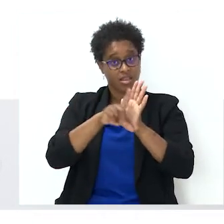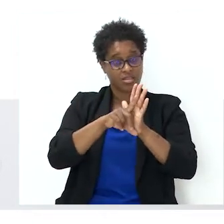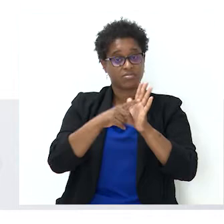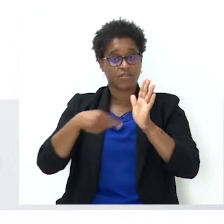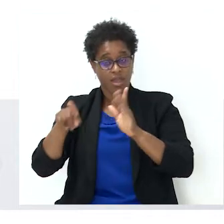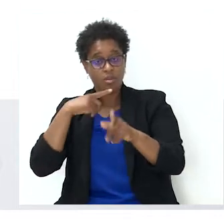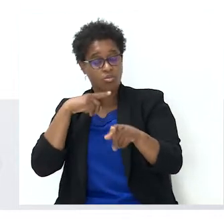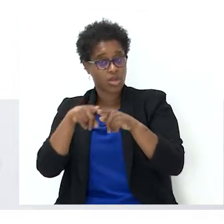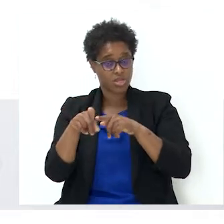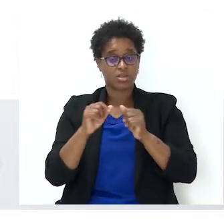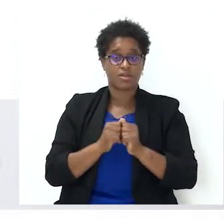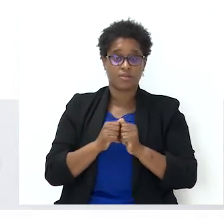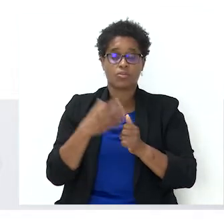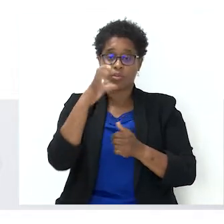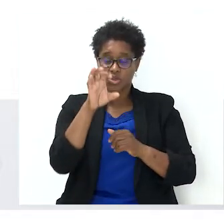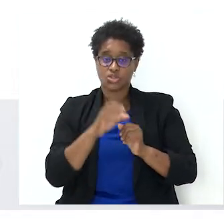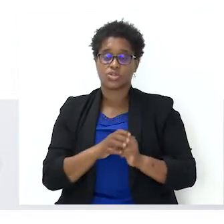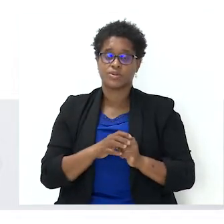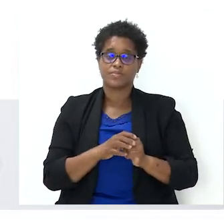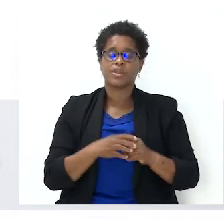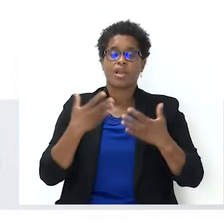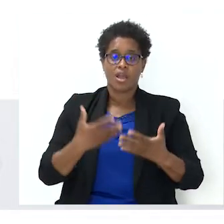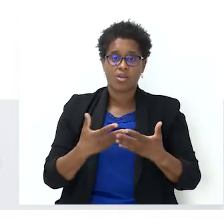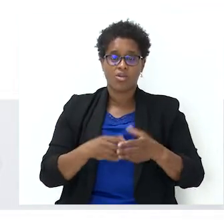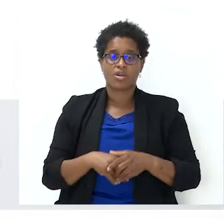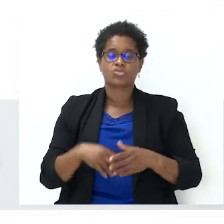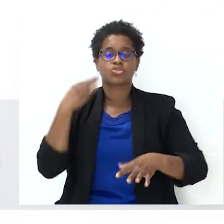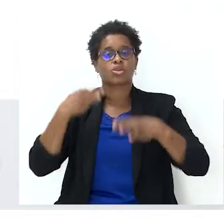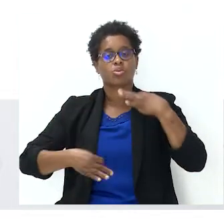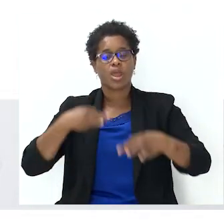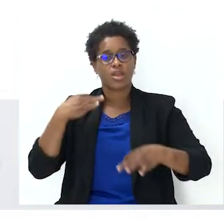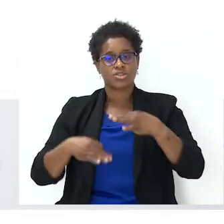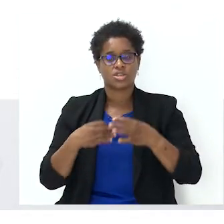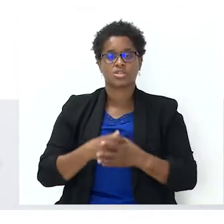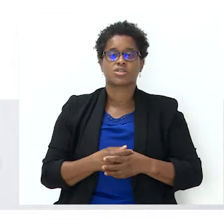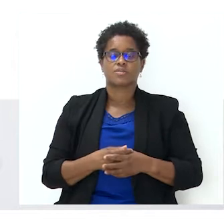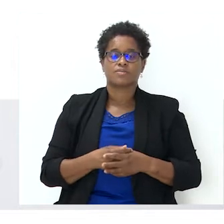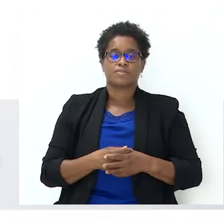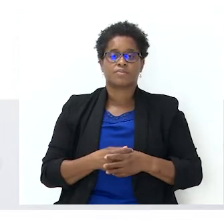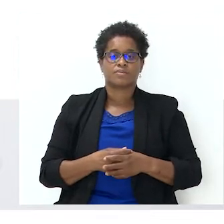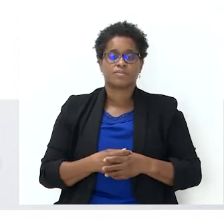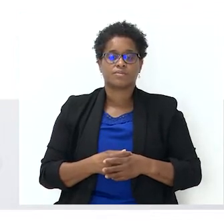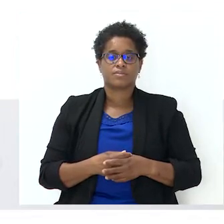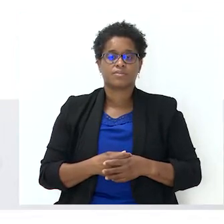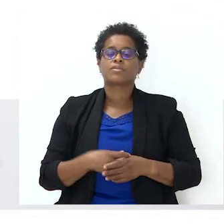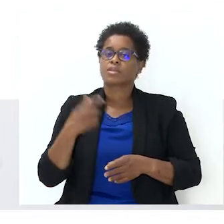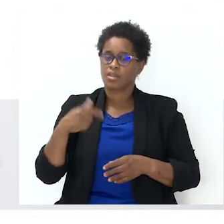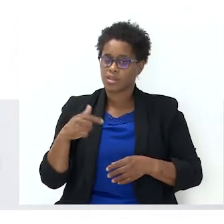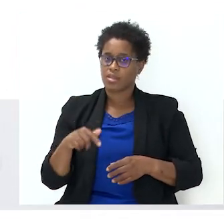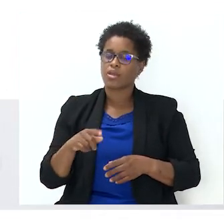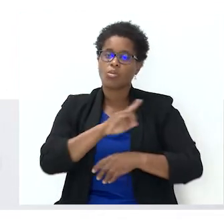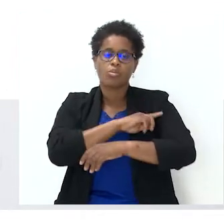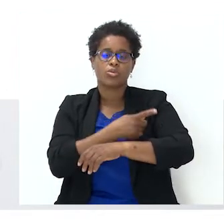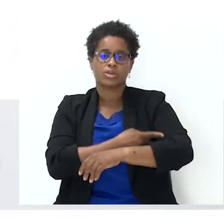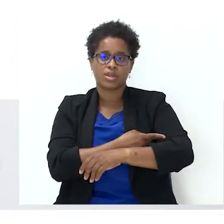política do país. Agora, os tribunais. Os tribunais detêm o